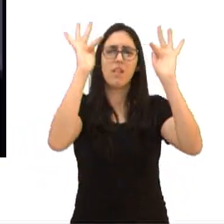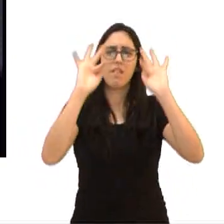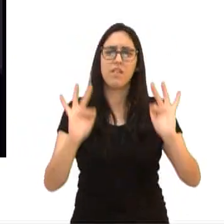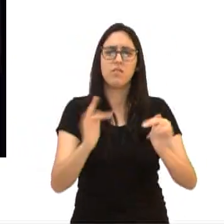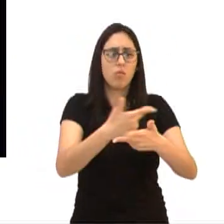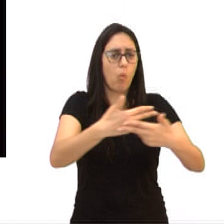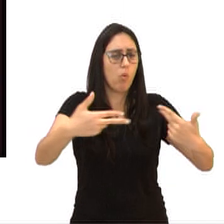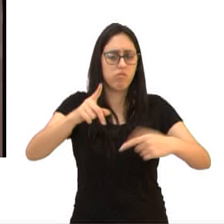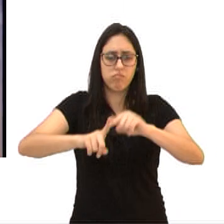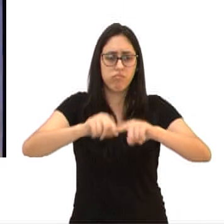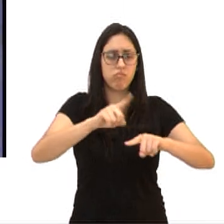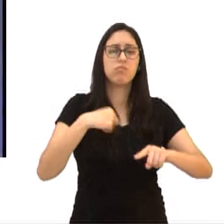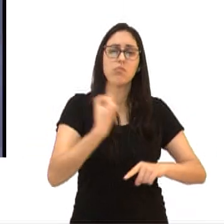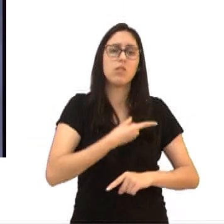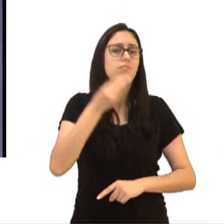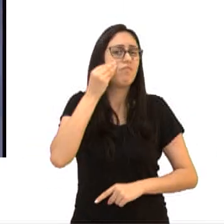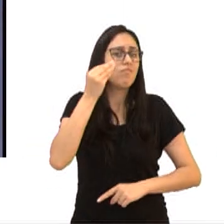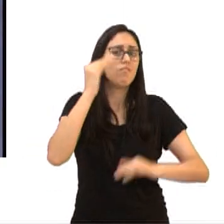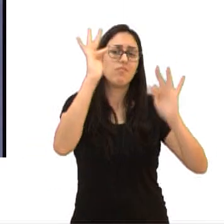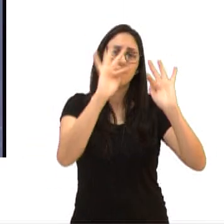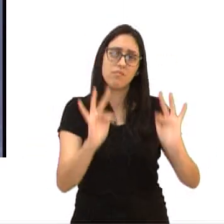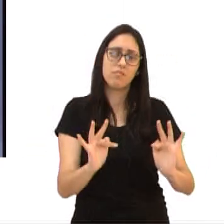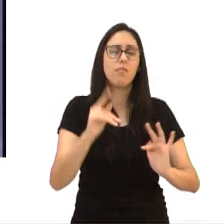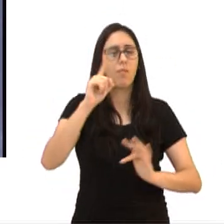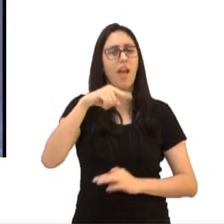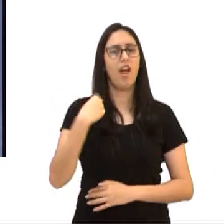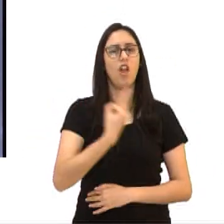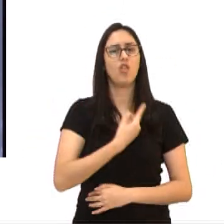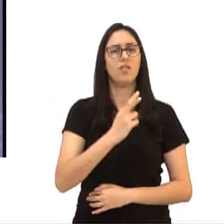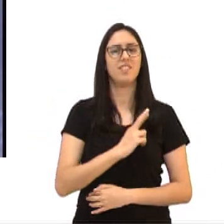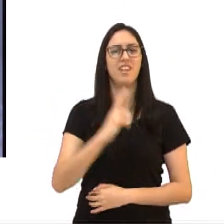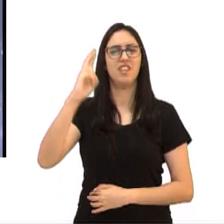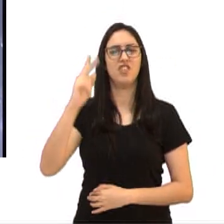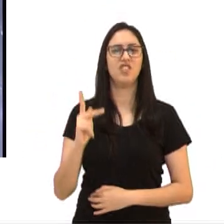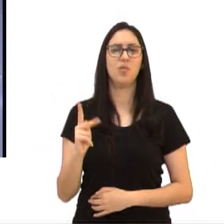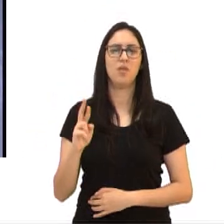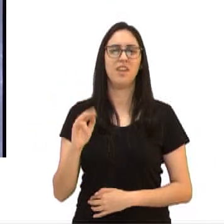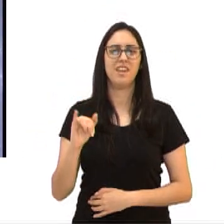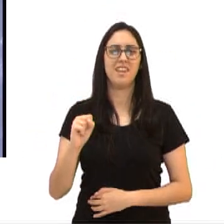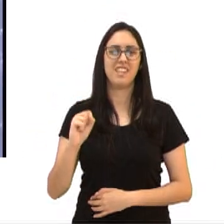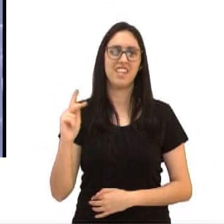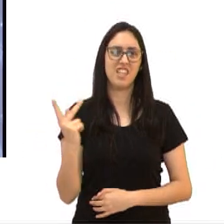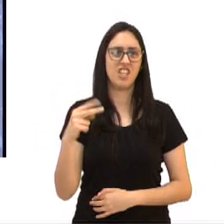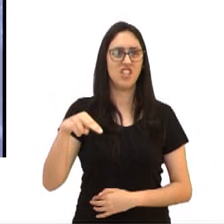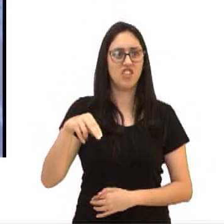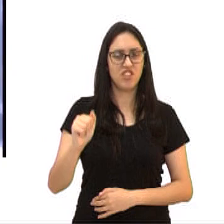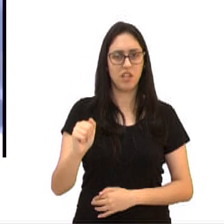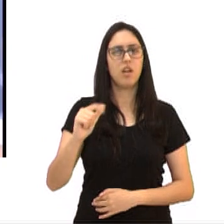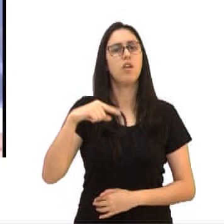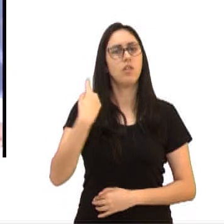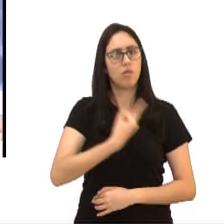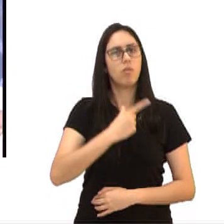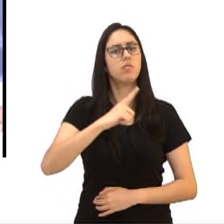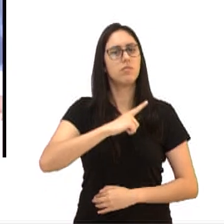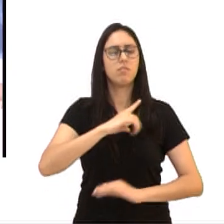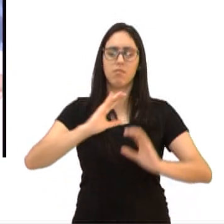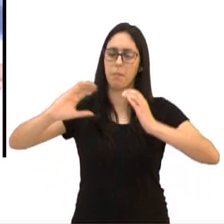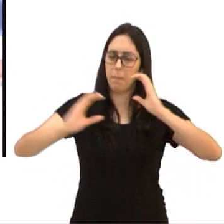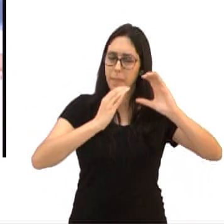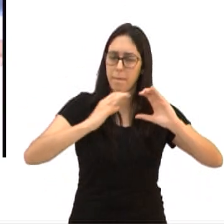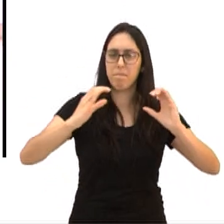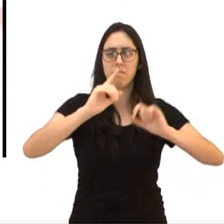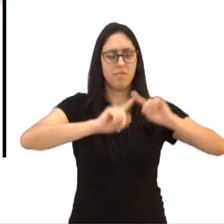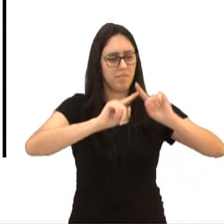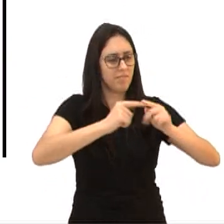são materiais. Esse é o mantra Hare Krishna, a nossa principal oração. Cantamos o mantra com instrumentos e